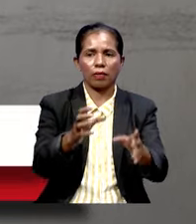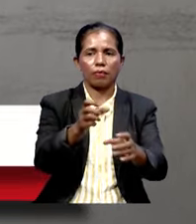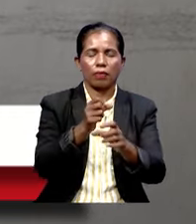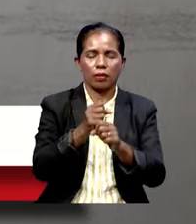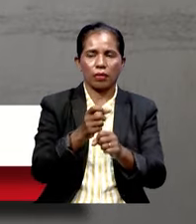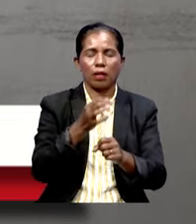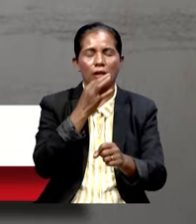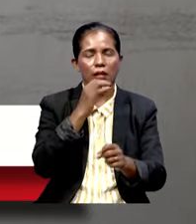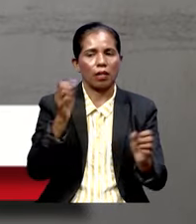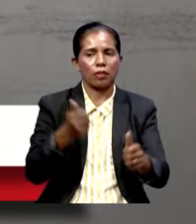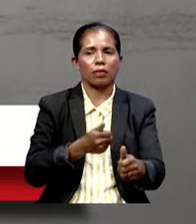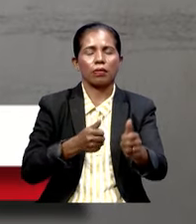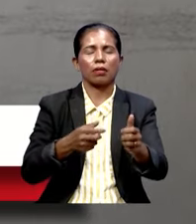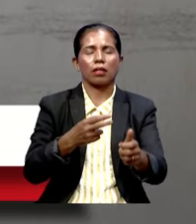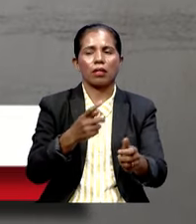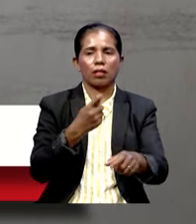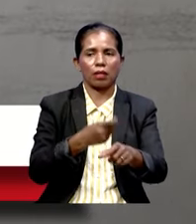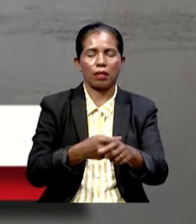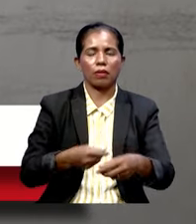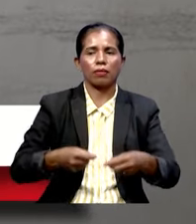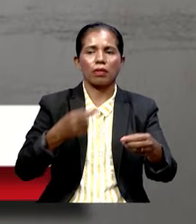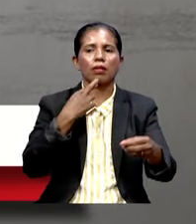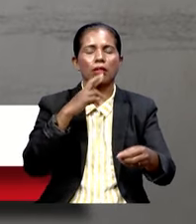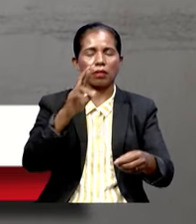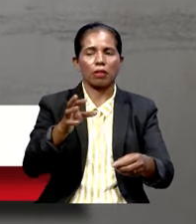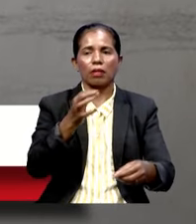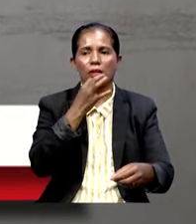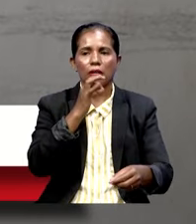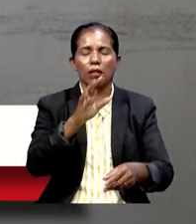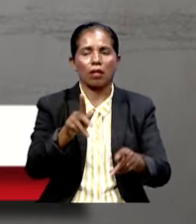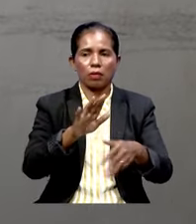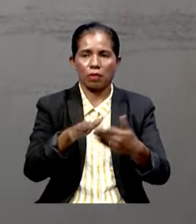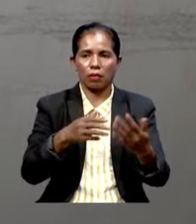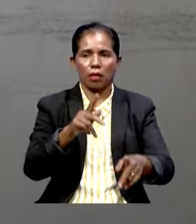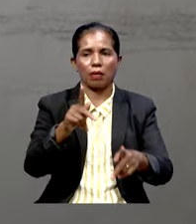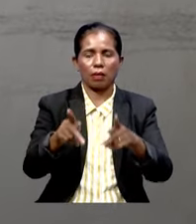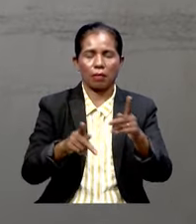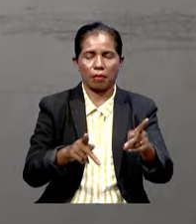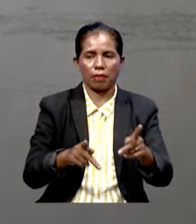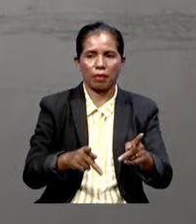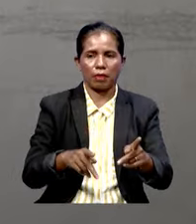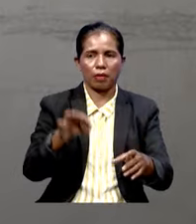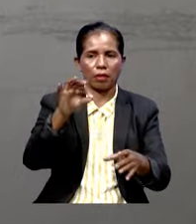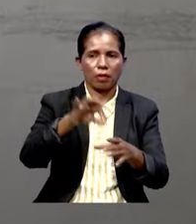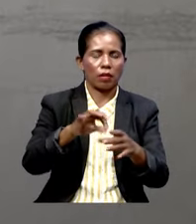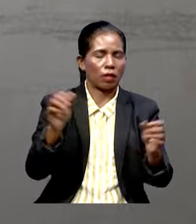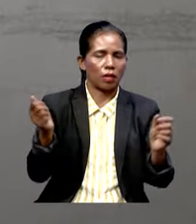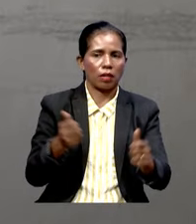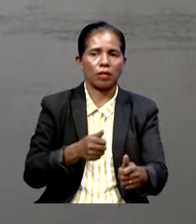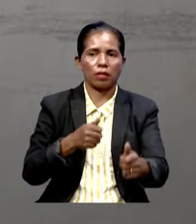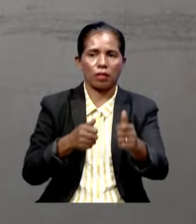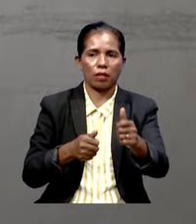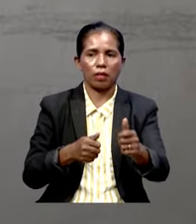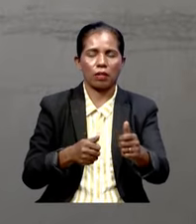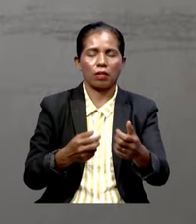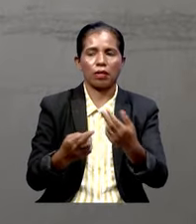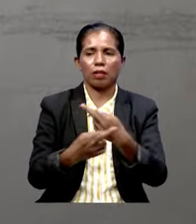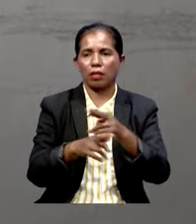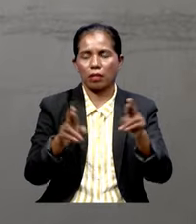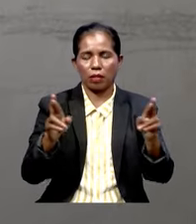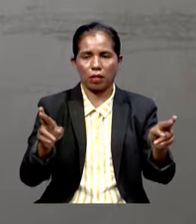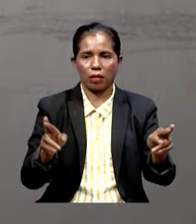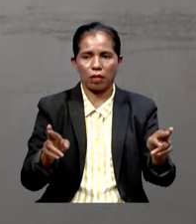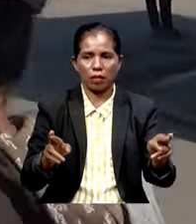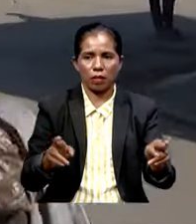nia tempo for resultado aihan sira nebe maka pulasao finimos be kuileta latur e resultado latur